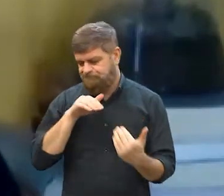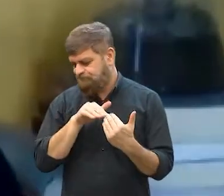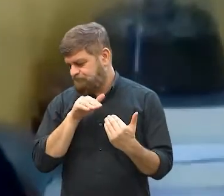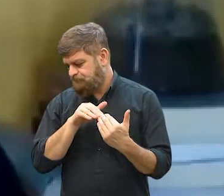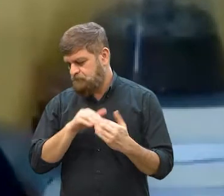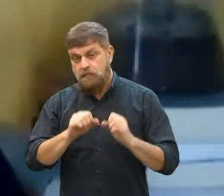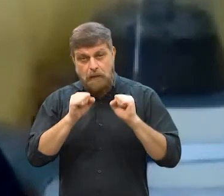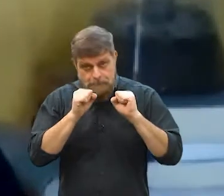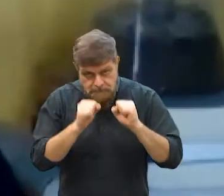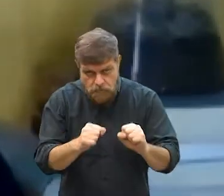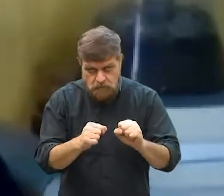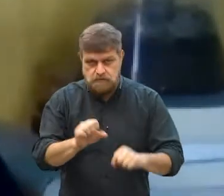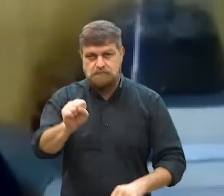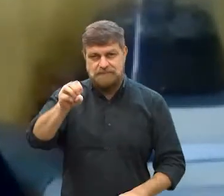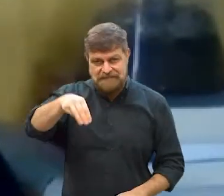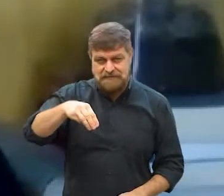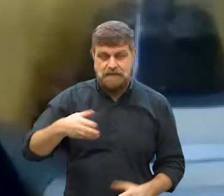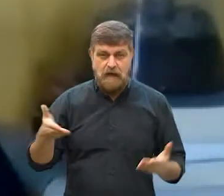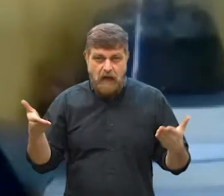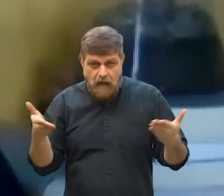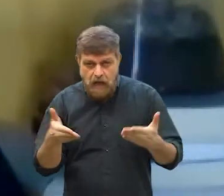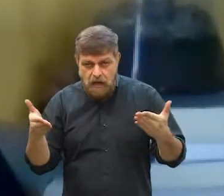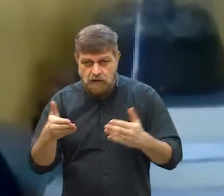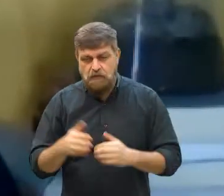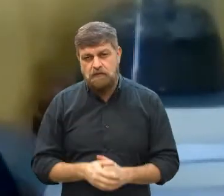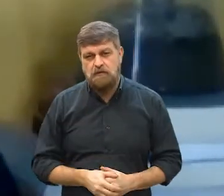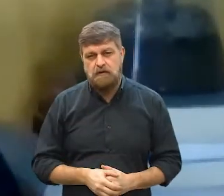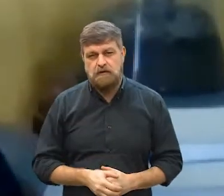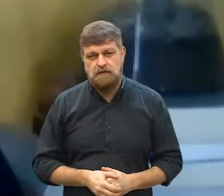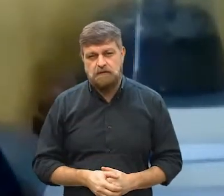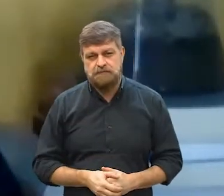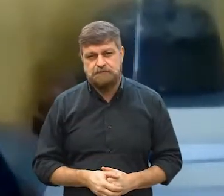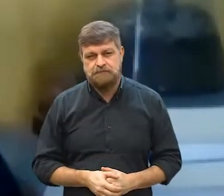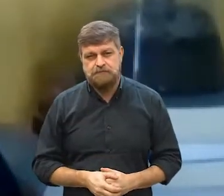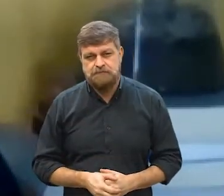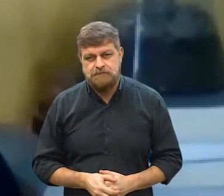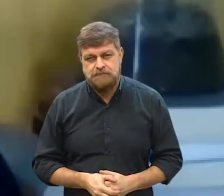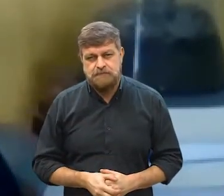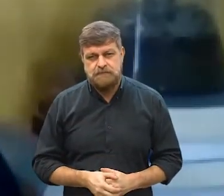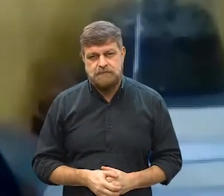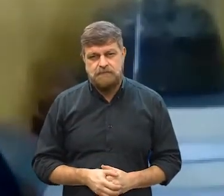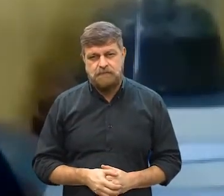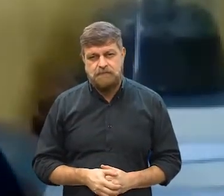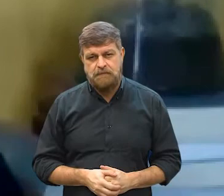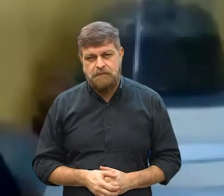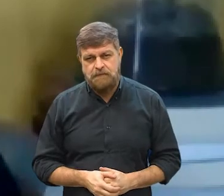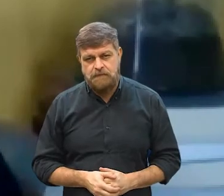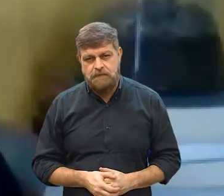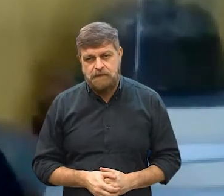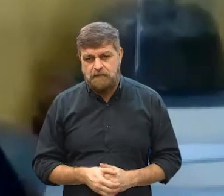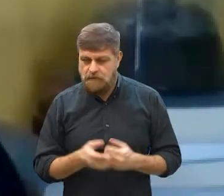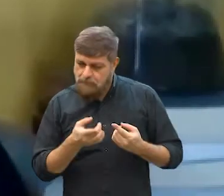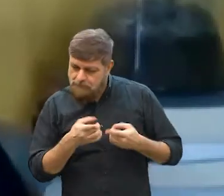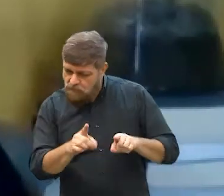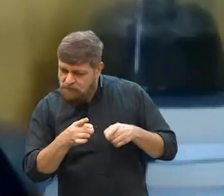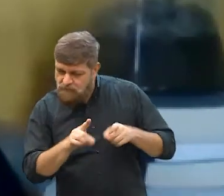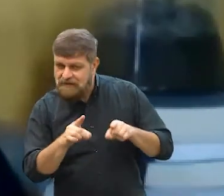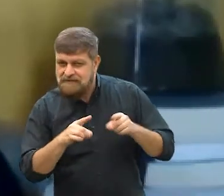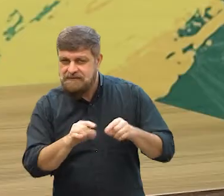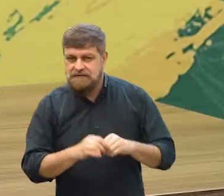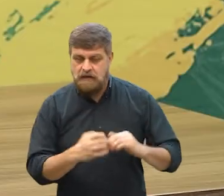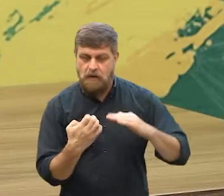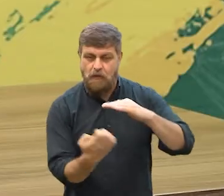poderia e pode eu acho que agora aí fica eu uma uma uma provocação né